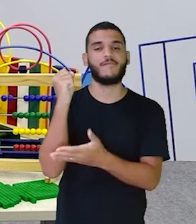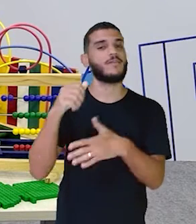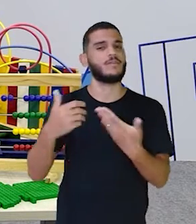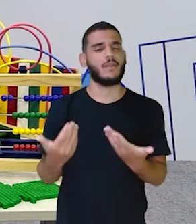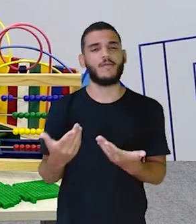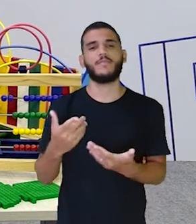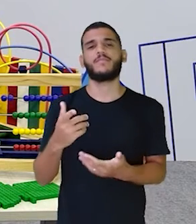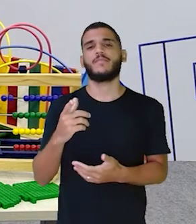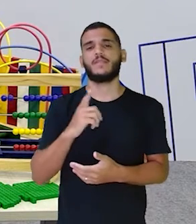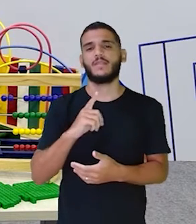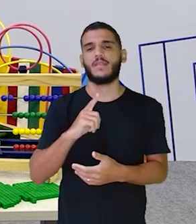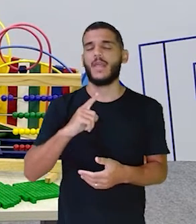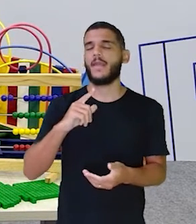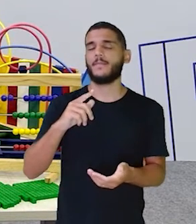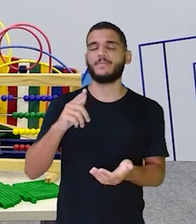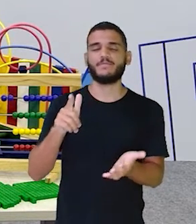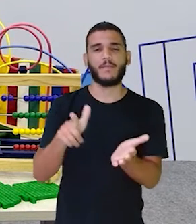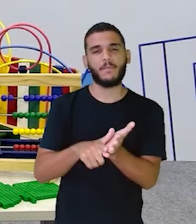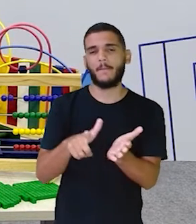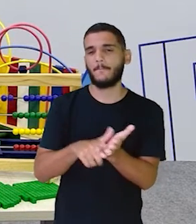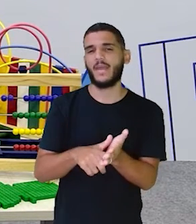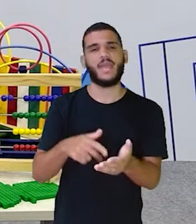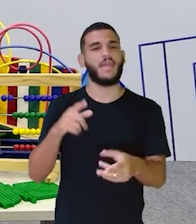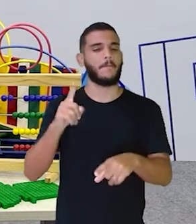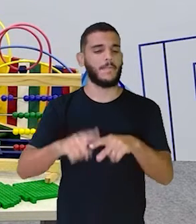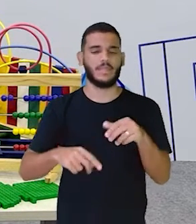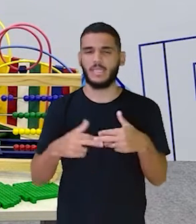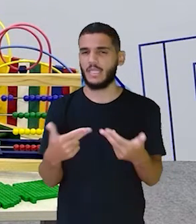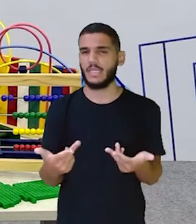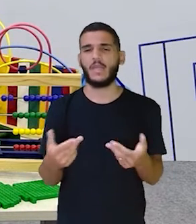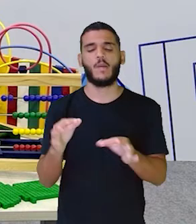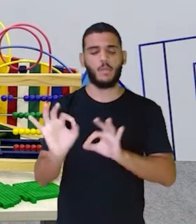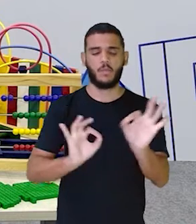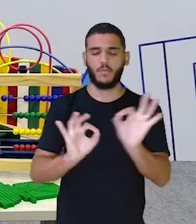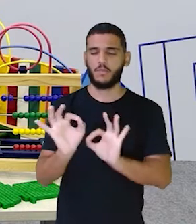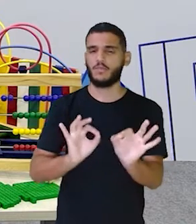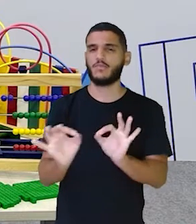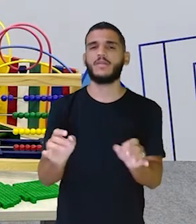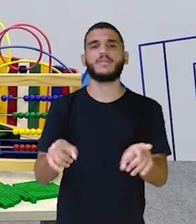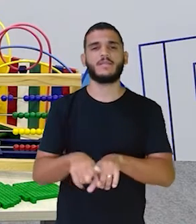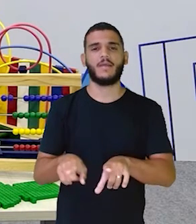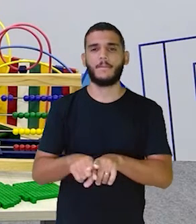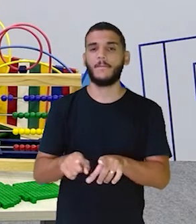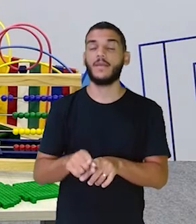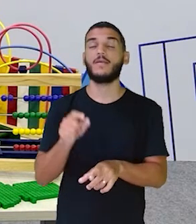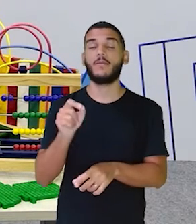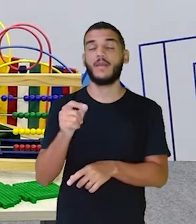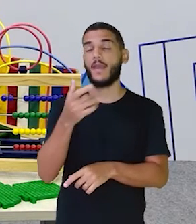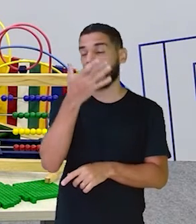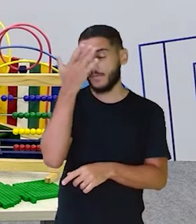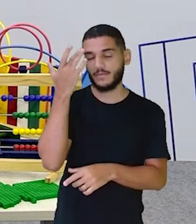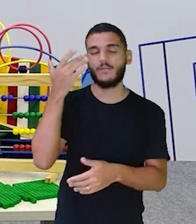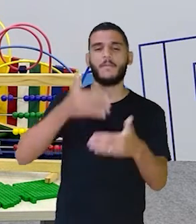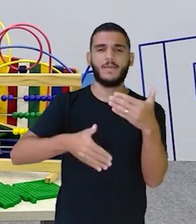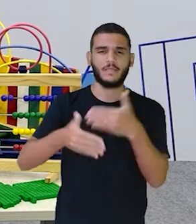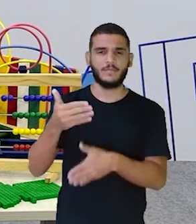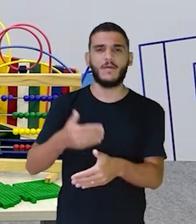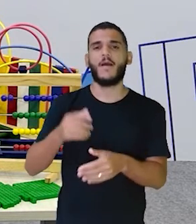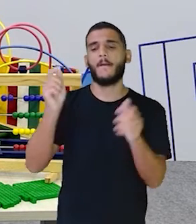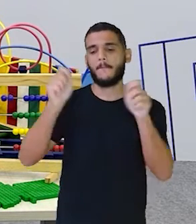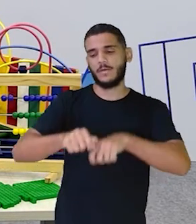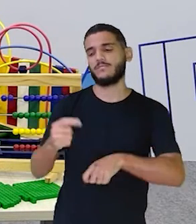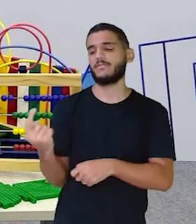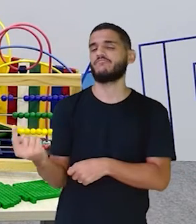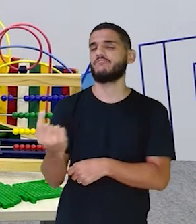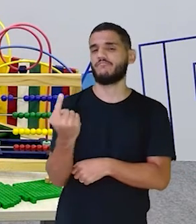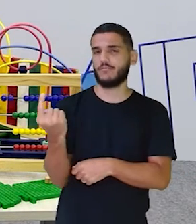com o papel, com o material que chega na escola e promover esse trabalho que pode também ser de maneira